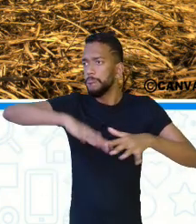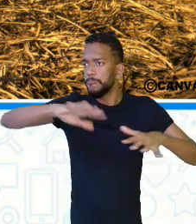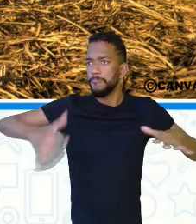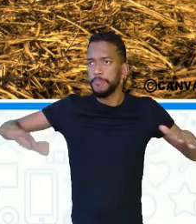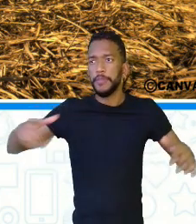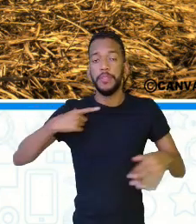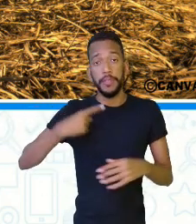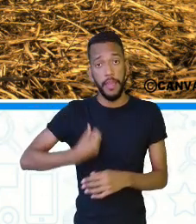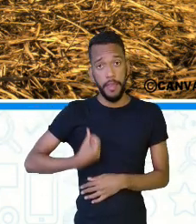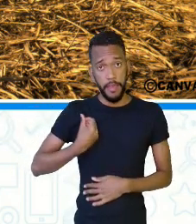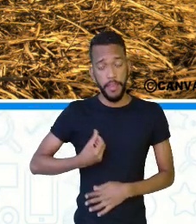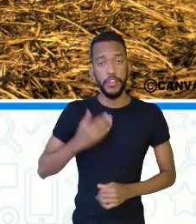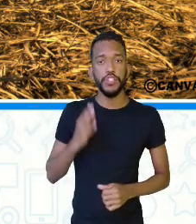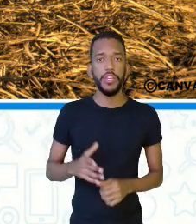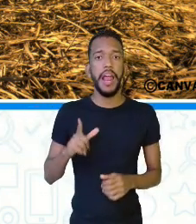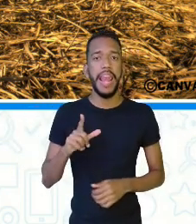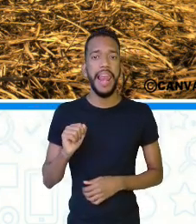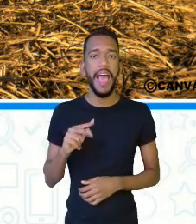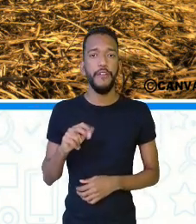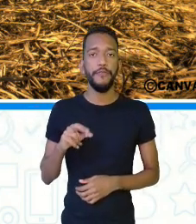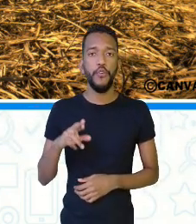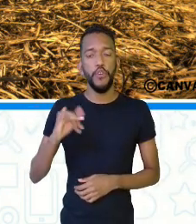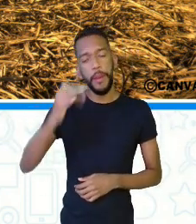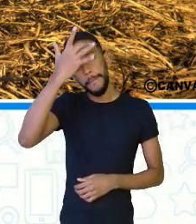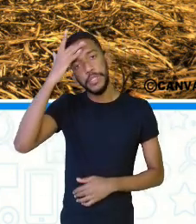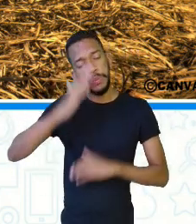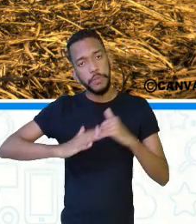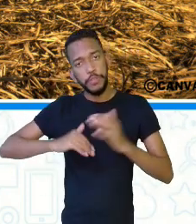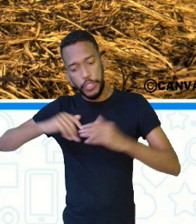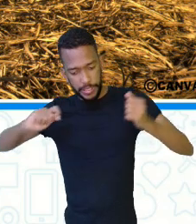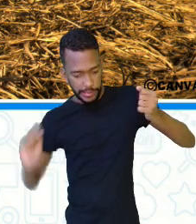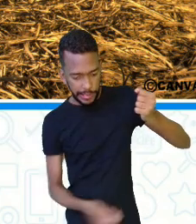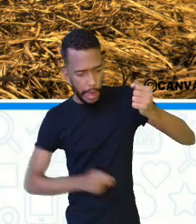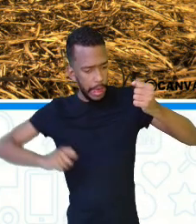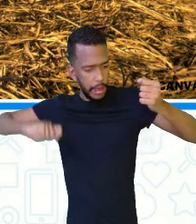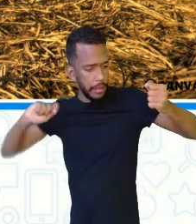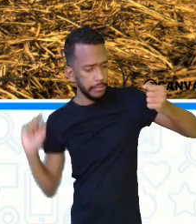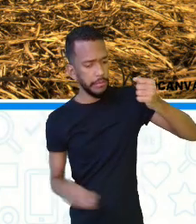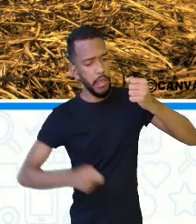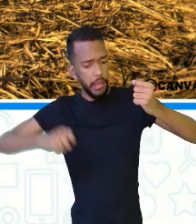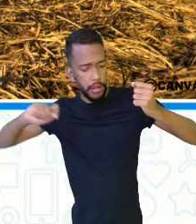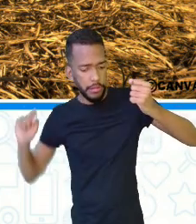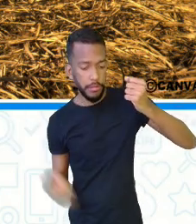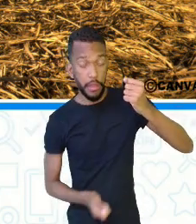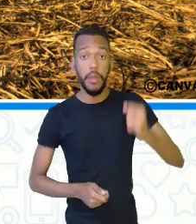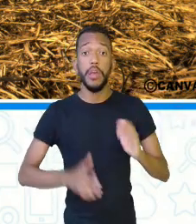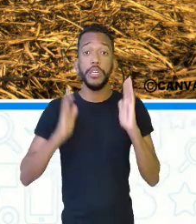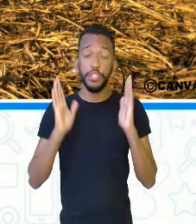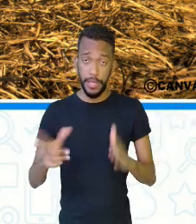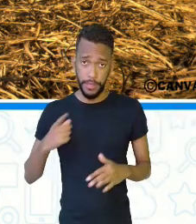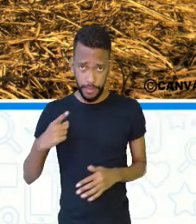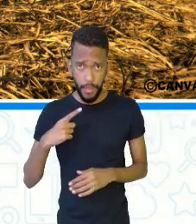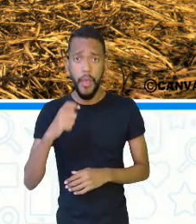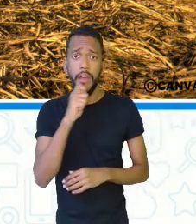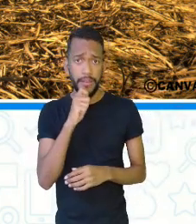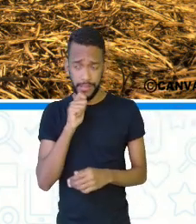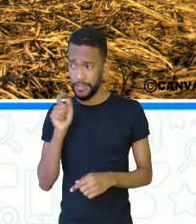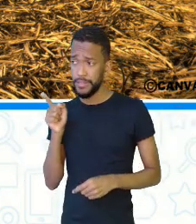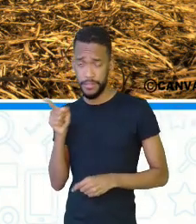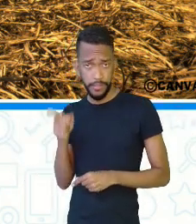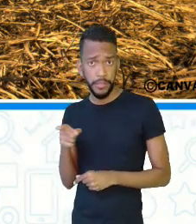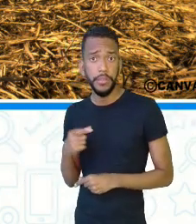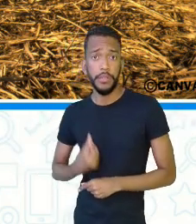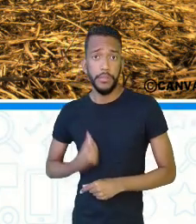extraído, existe ali a lavoura, o cortador de cana, traz para a gente elementos também, dentro de uma